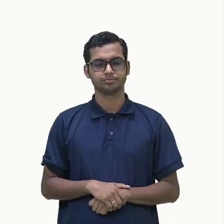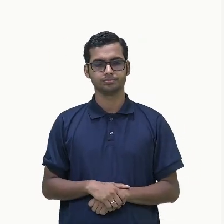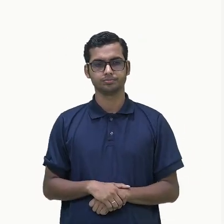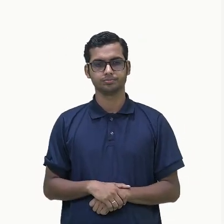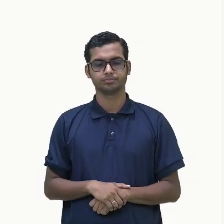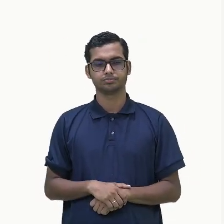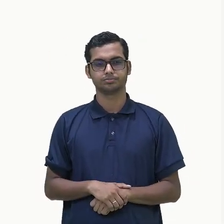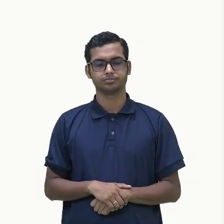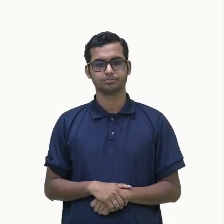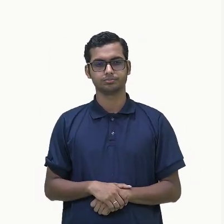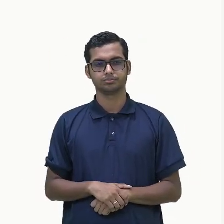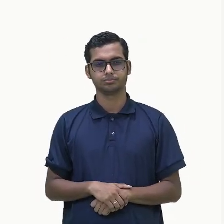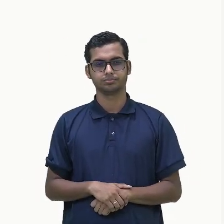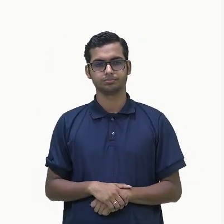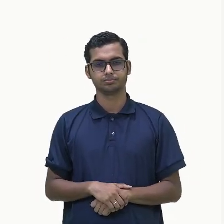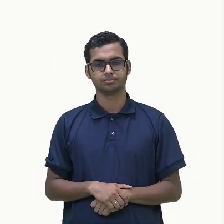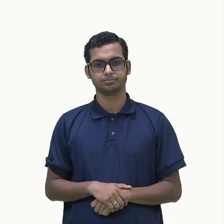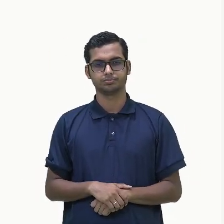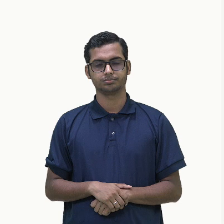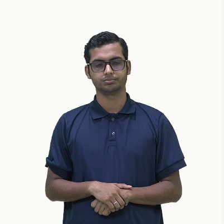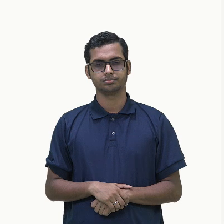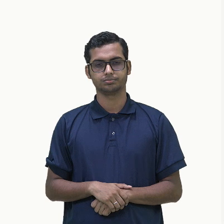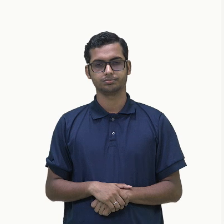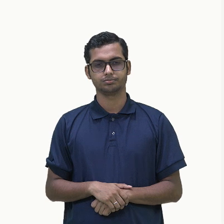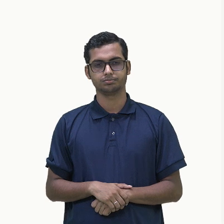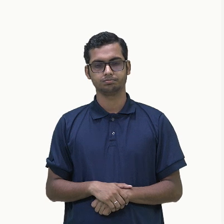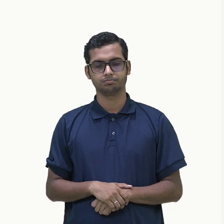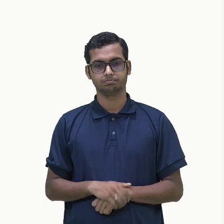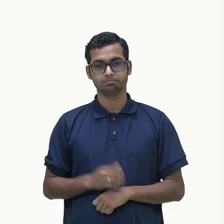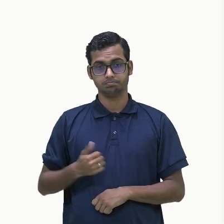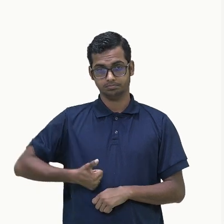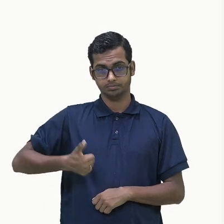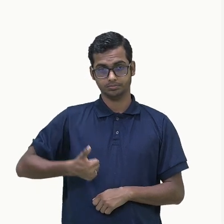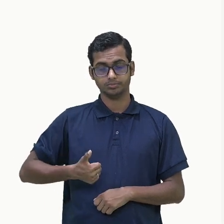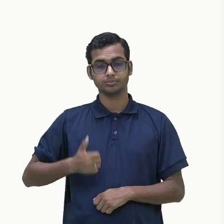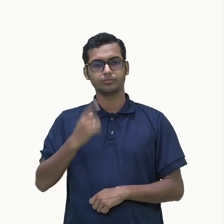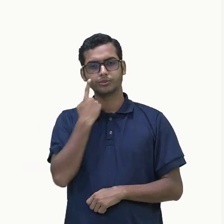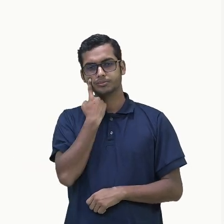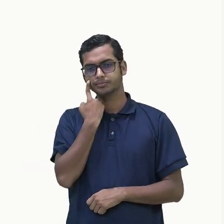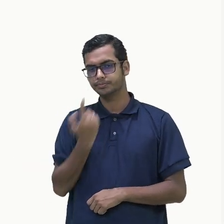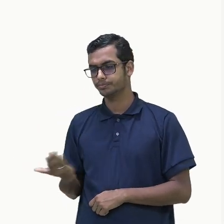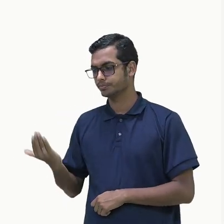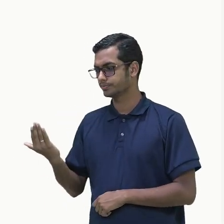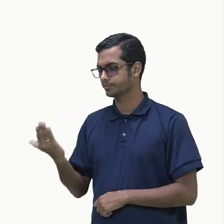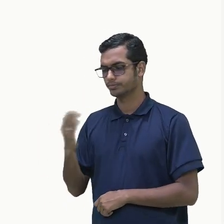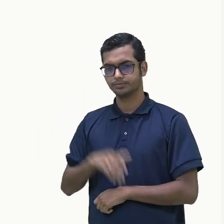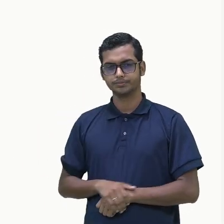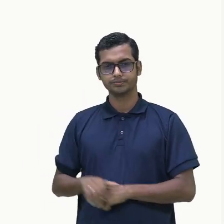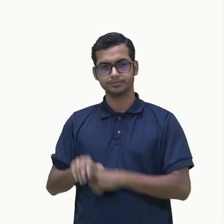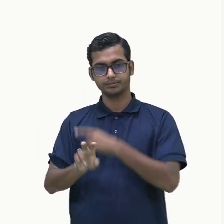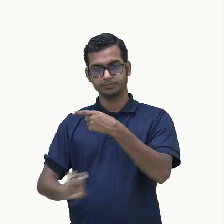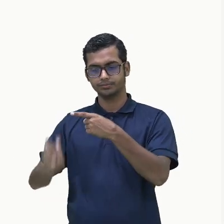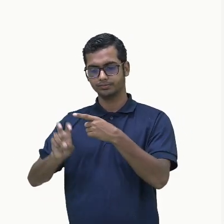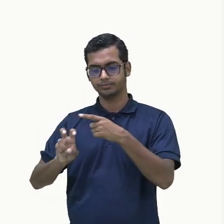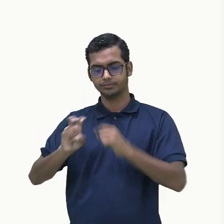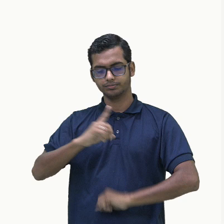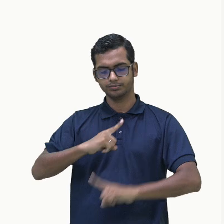ó. 5 vezes 3, né? Vou usar o x